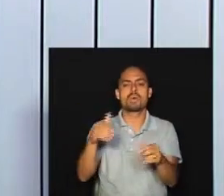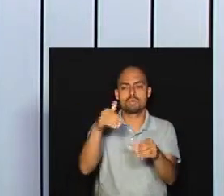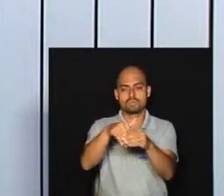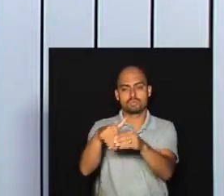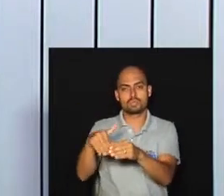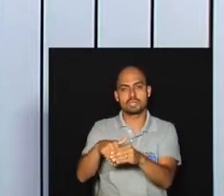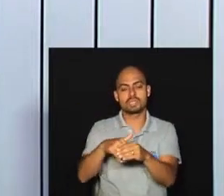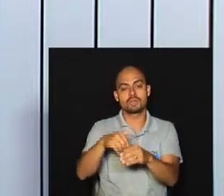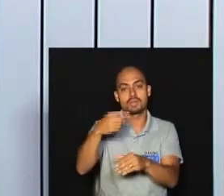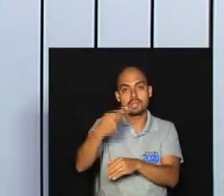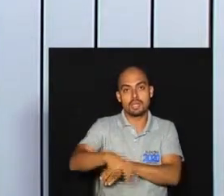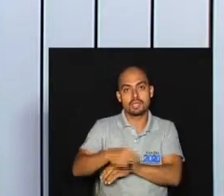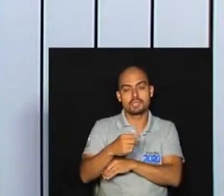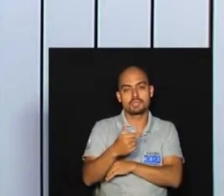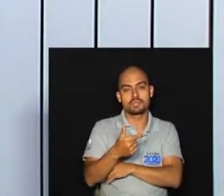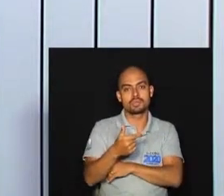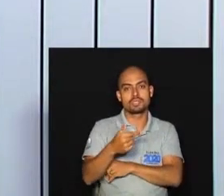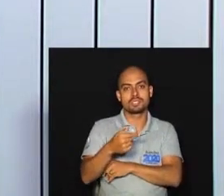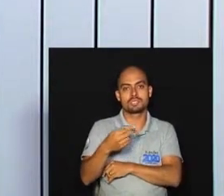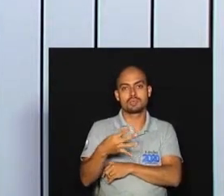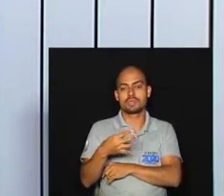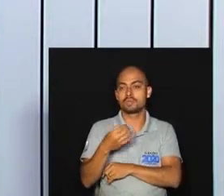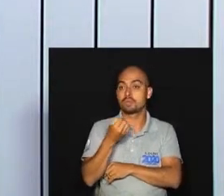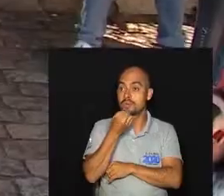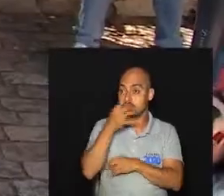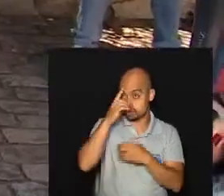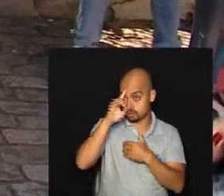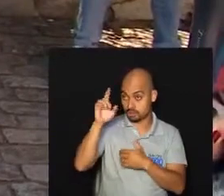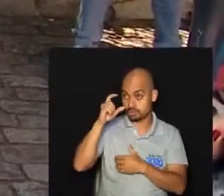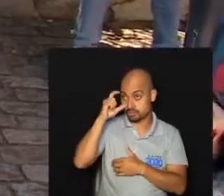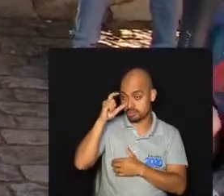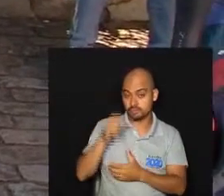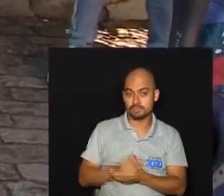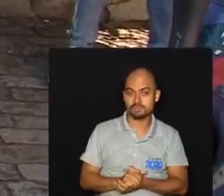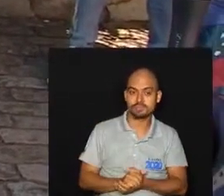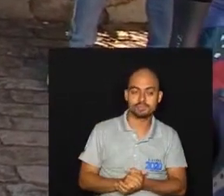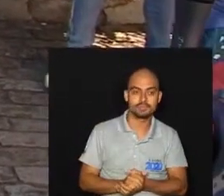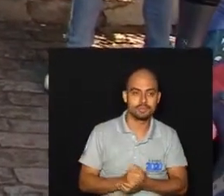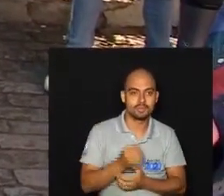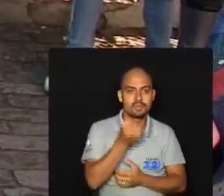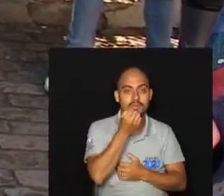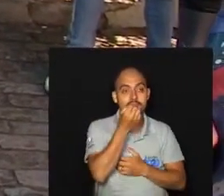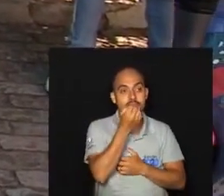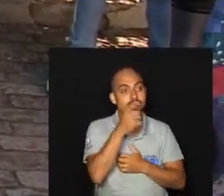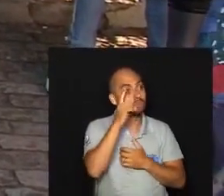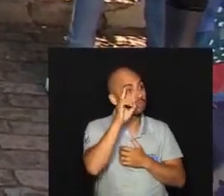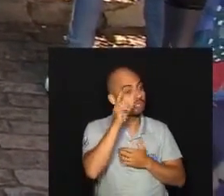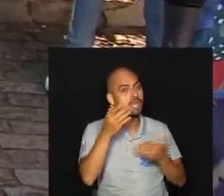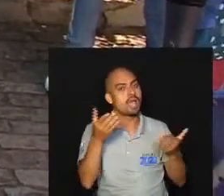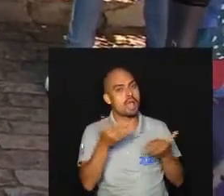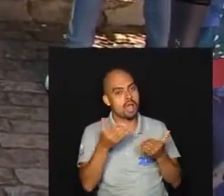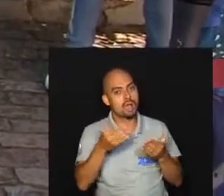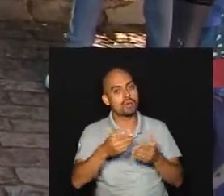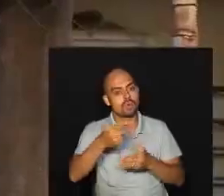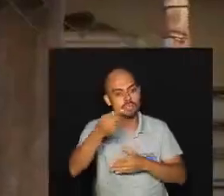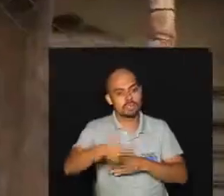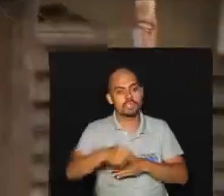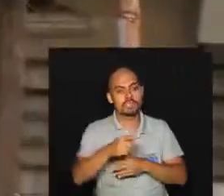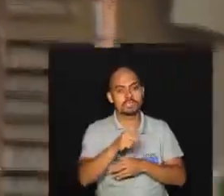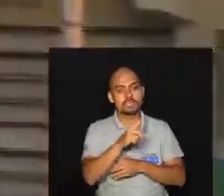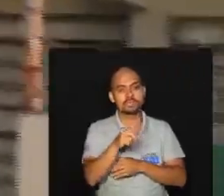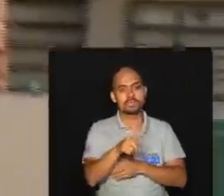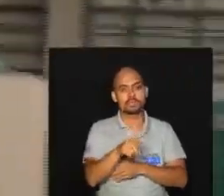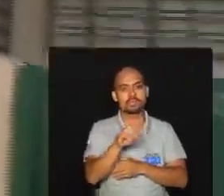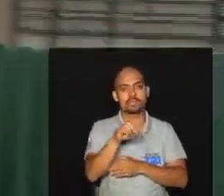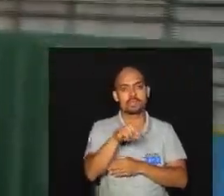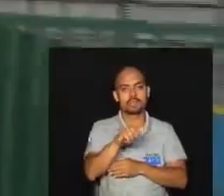de Campinas. Então, bom dia novamente, Michel. Olá, bom dia. Agora nós estamos aqui na Zona 274,